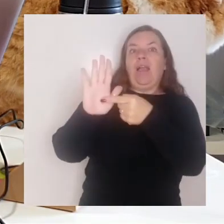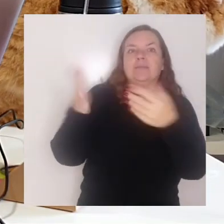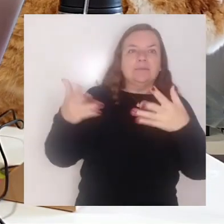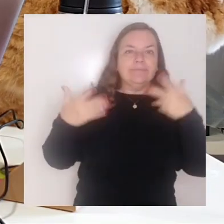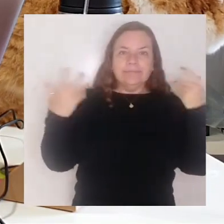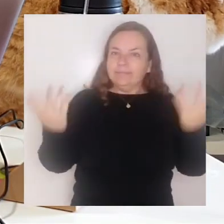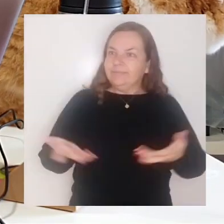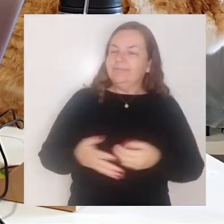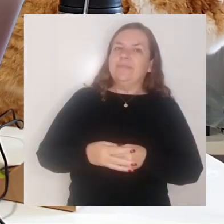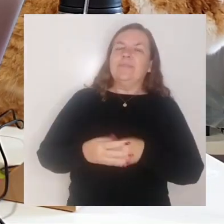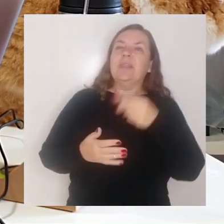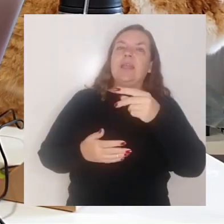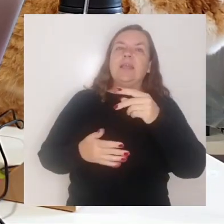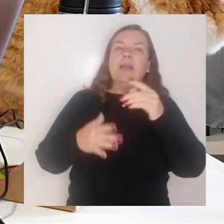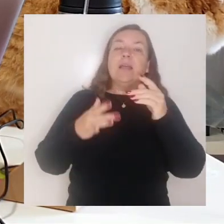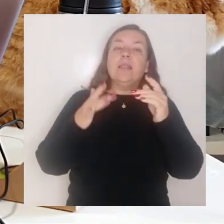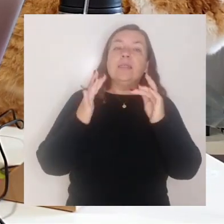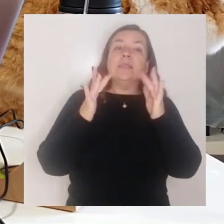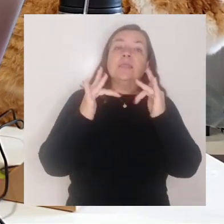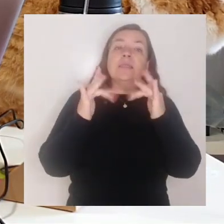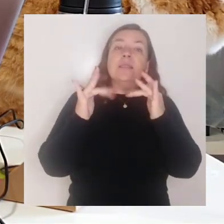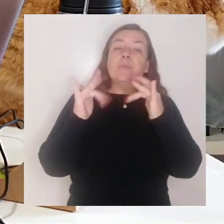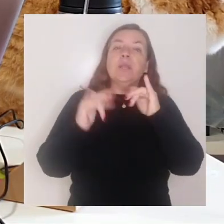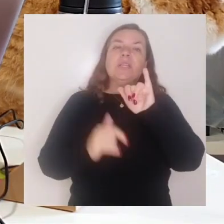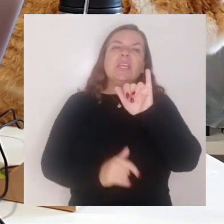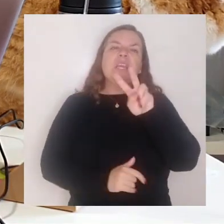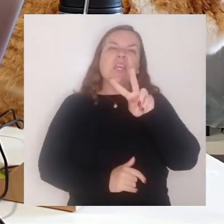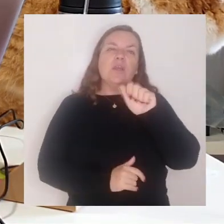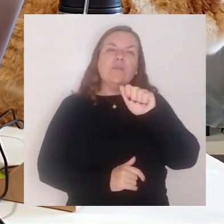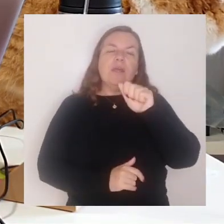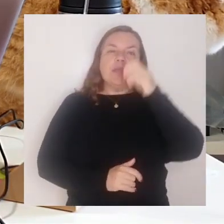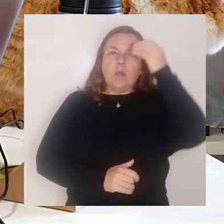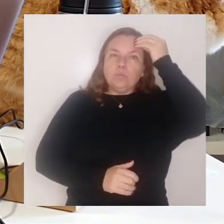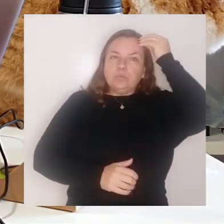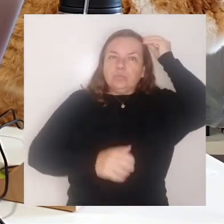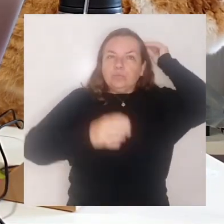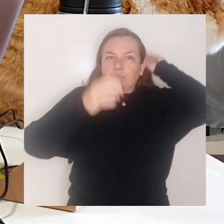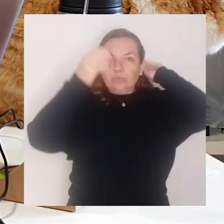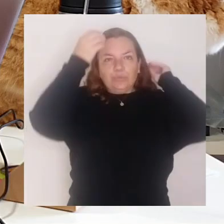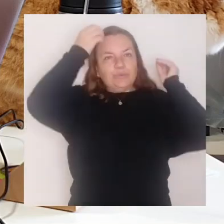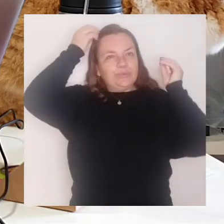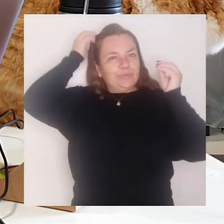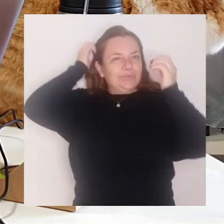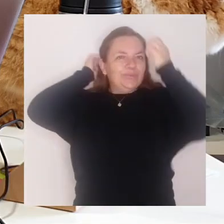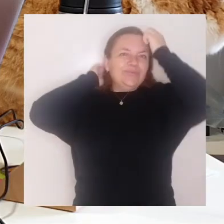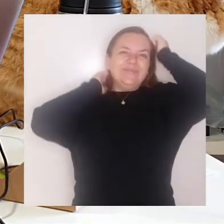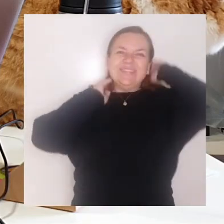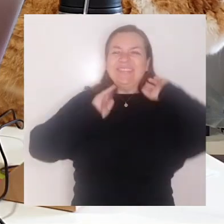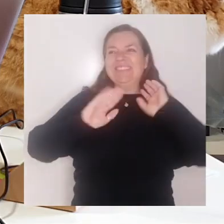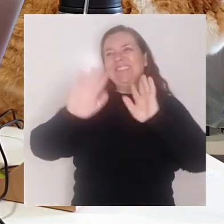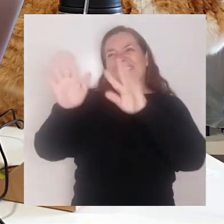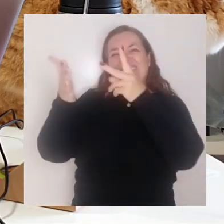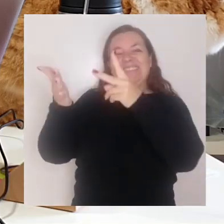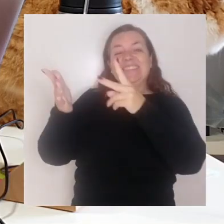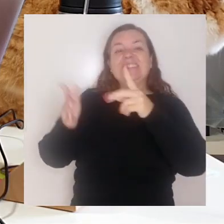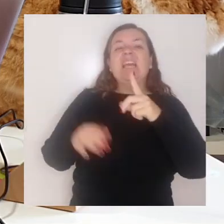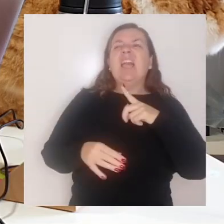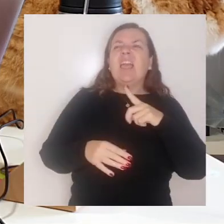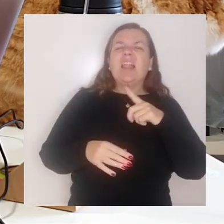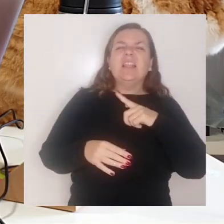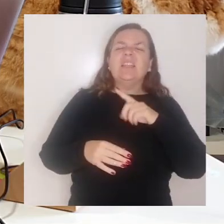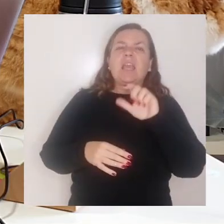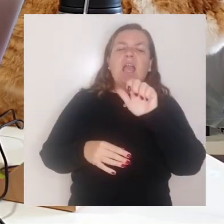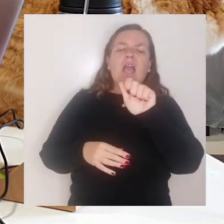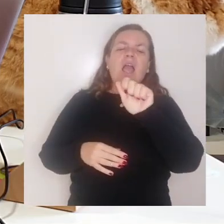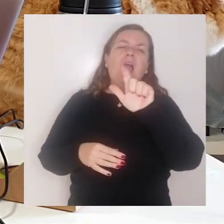aqui. Esse é o namorado da Iva Barilaro. E ele tá raspando o cabelo dela, como vocês estão vendo aí no vídeo. Ela tem alopécia. Eu não